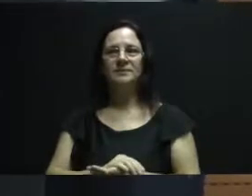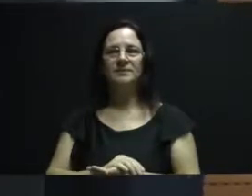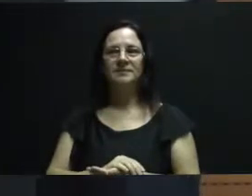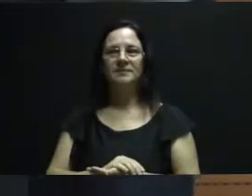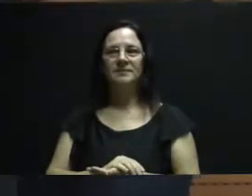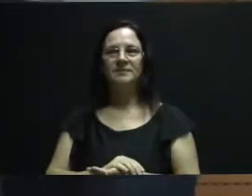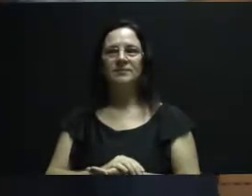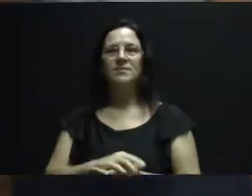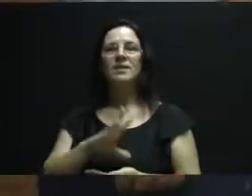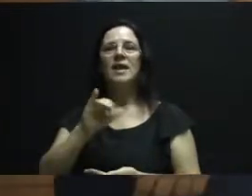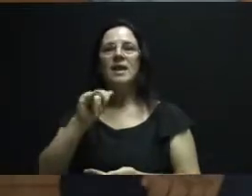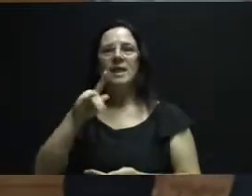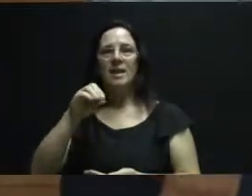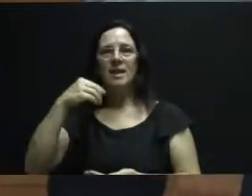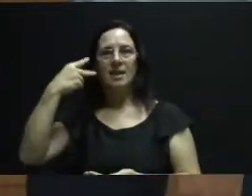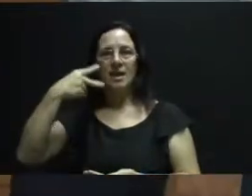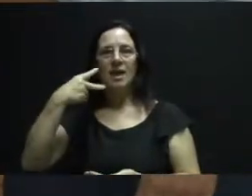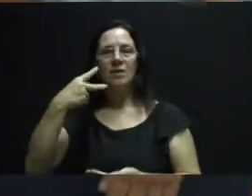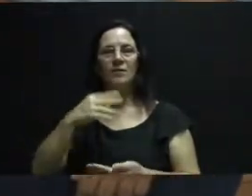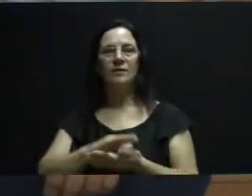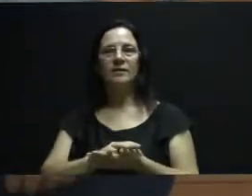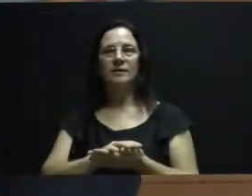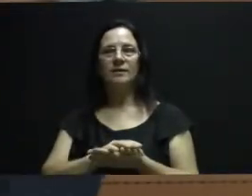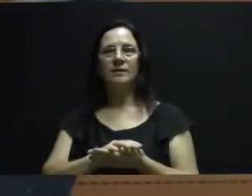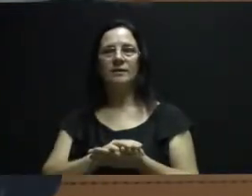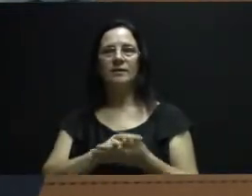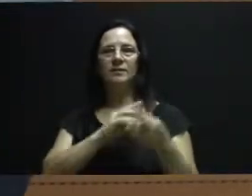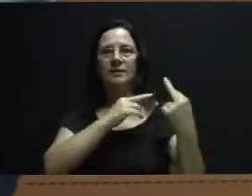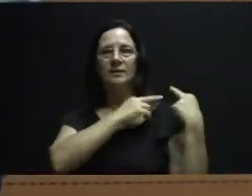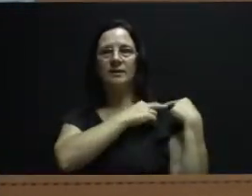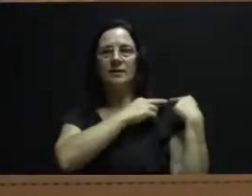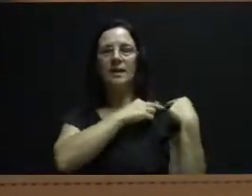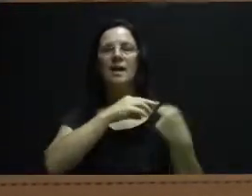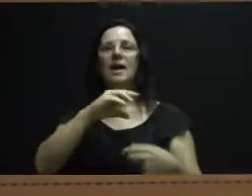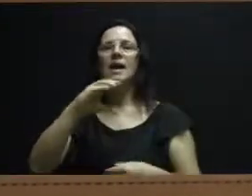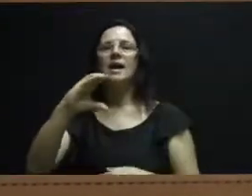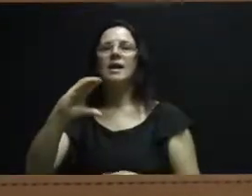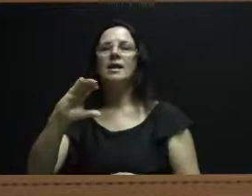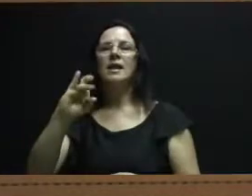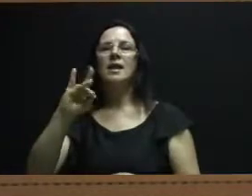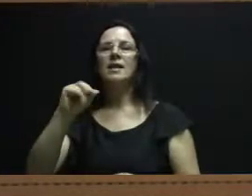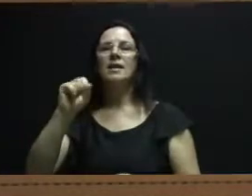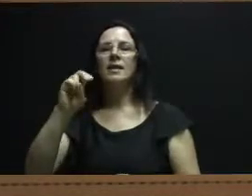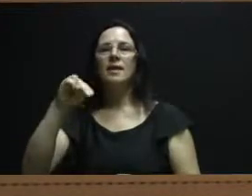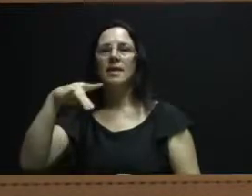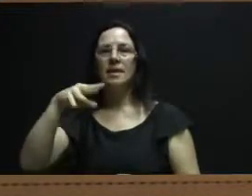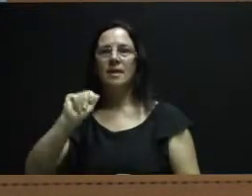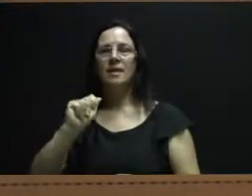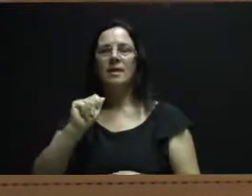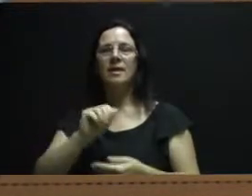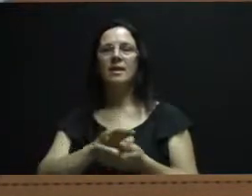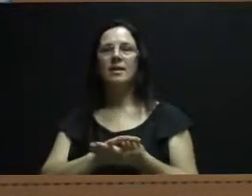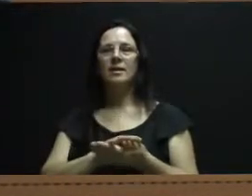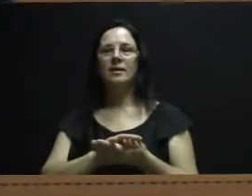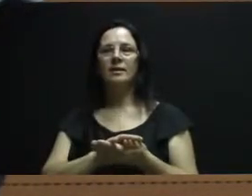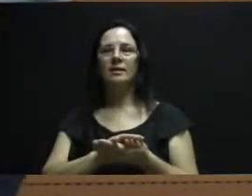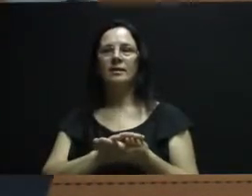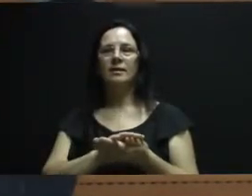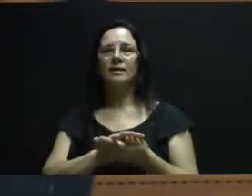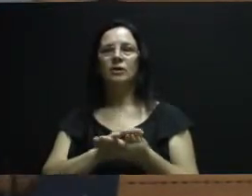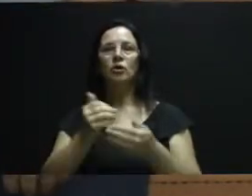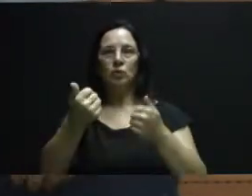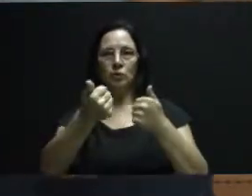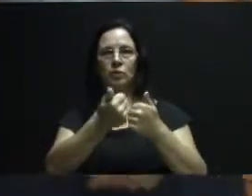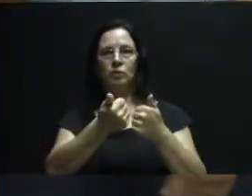O vereador Sérgio Augusto Santana, representante do Cidadania, Solidariedade, vereador Lalá, está com problemas particulares, não pôde comparecer,